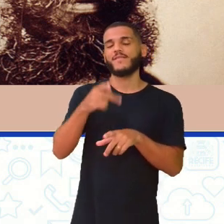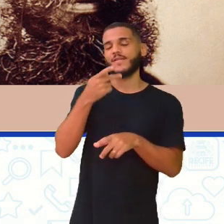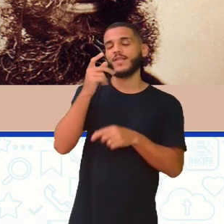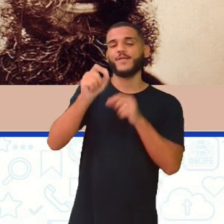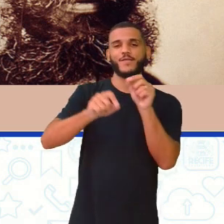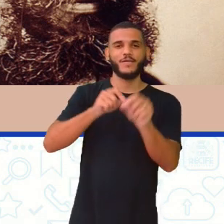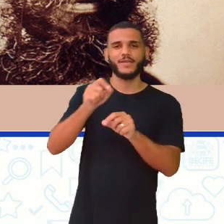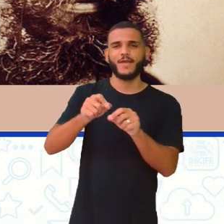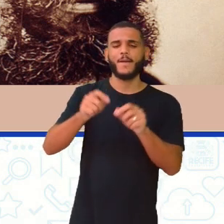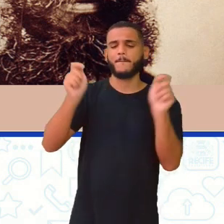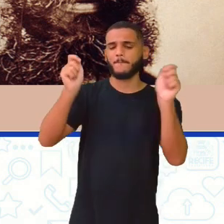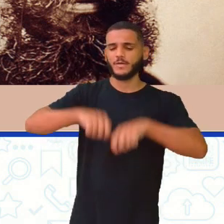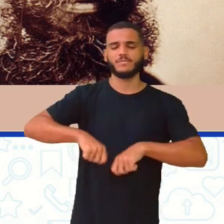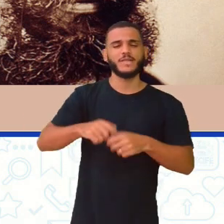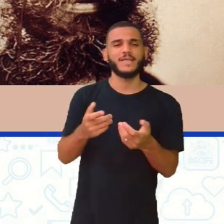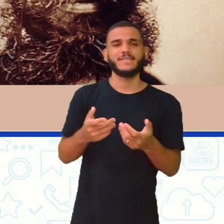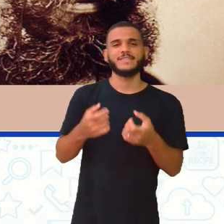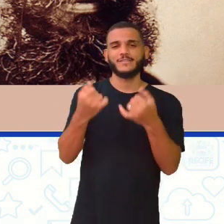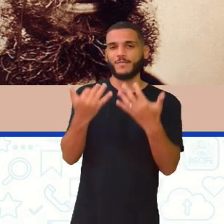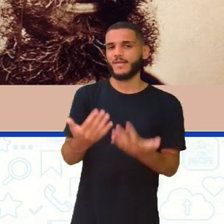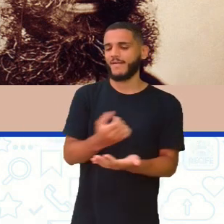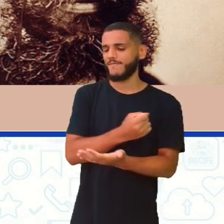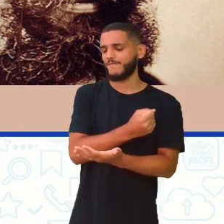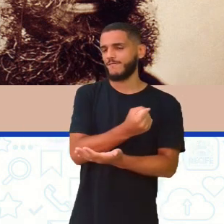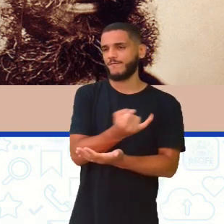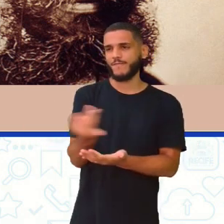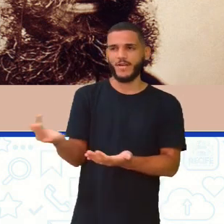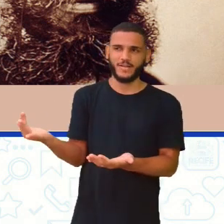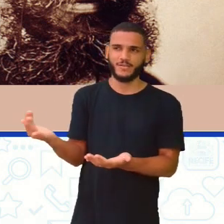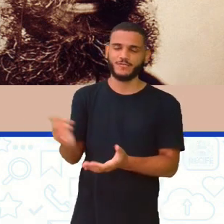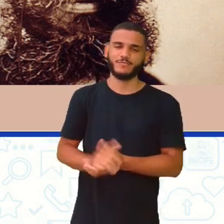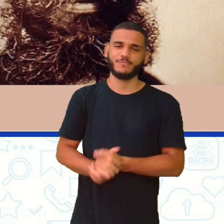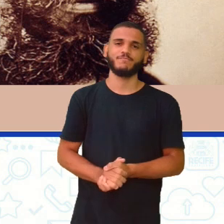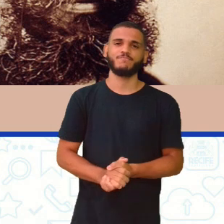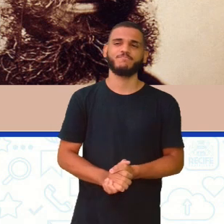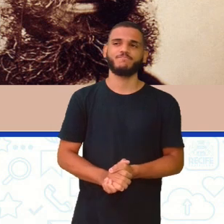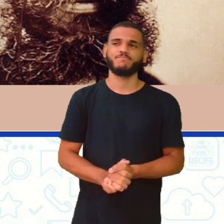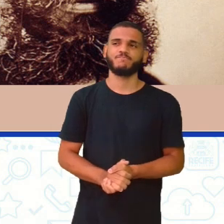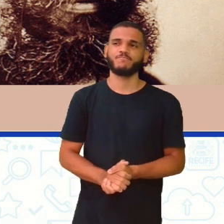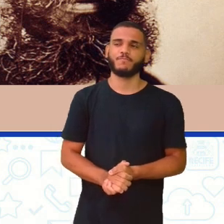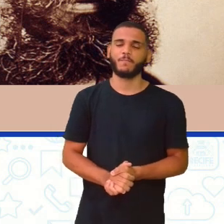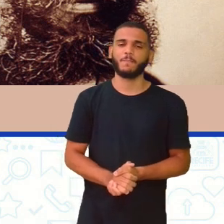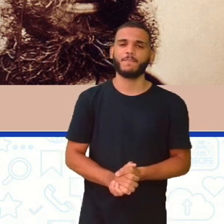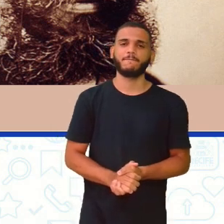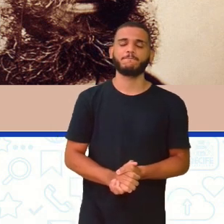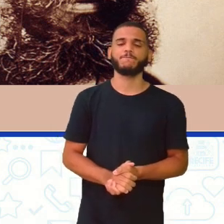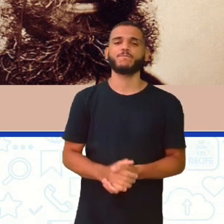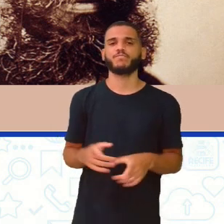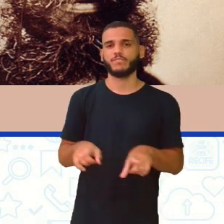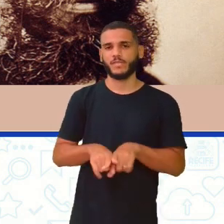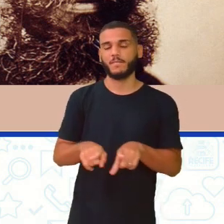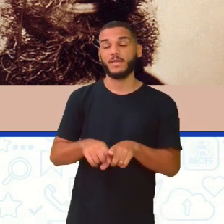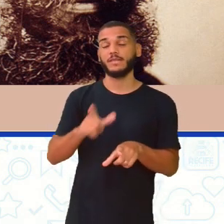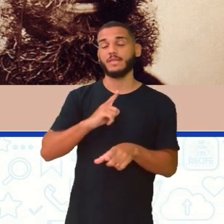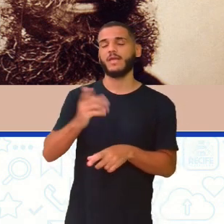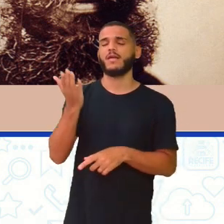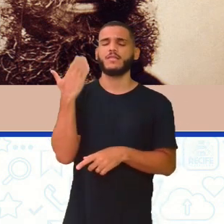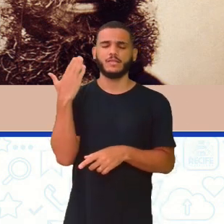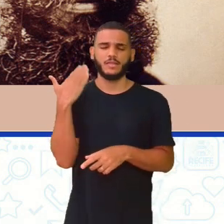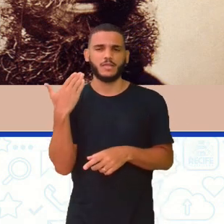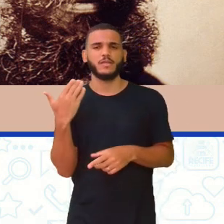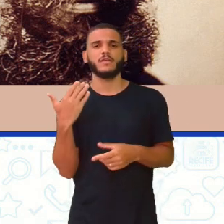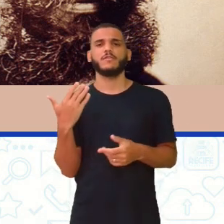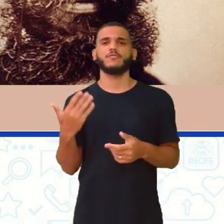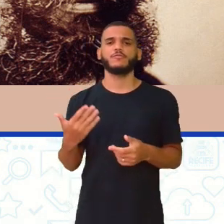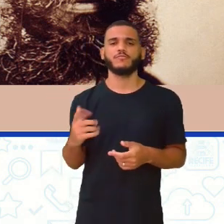Alves. E a gente poderia citar aqui infinitos. E aí, claro, eu trouxe alguns mais antigos, né? Alguns